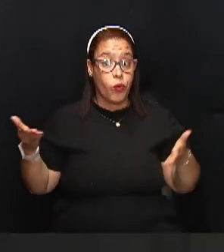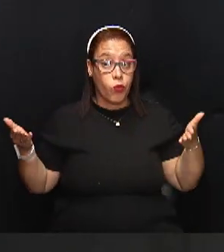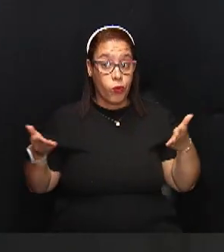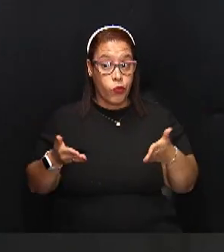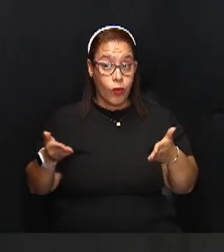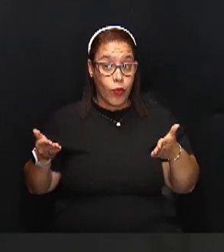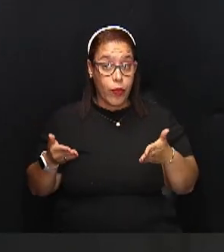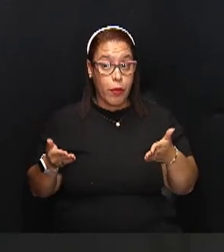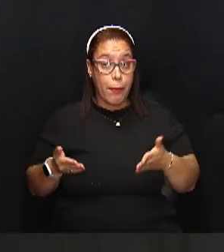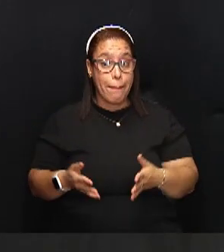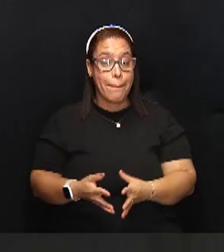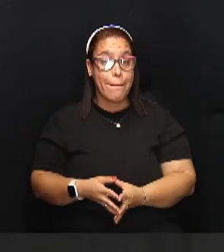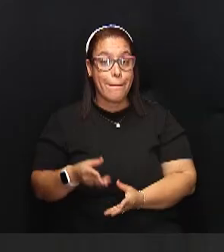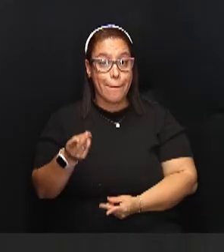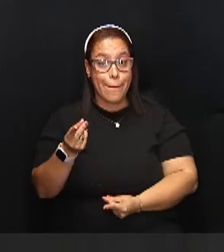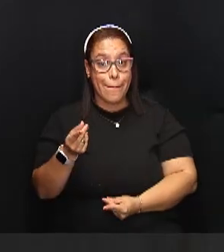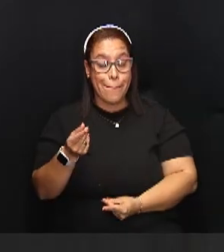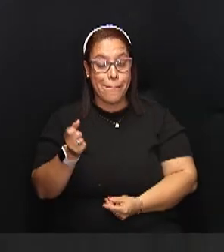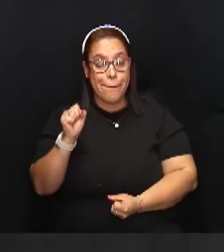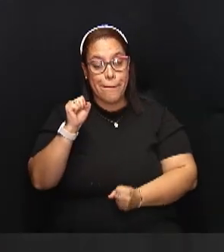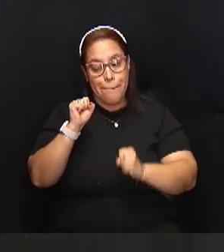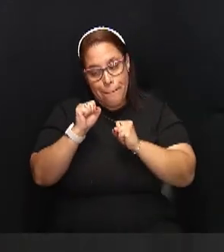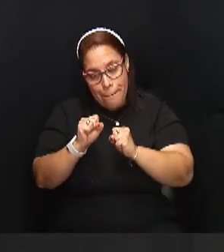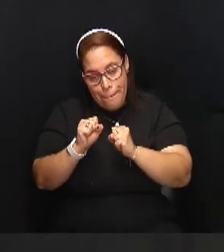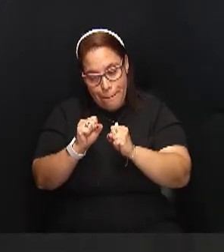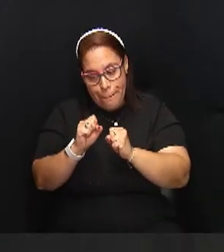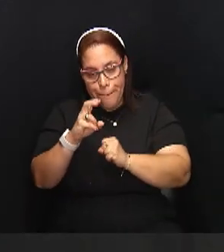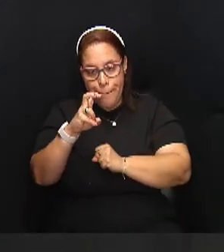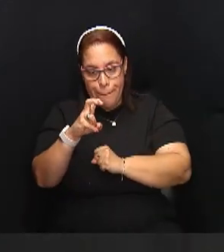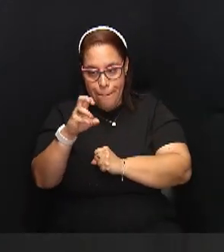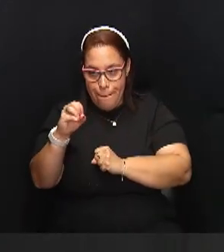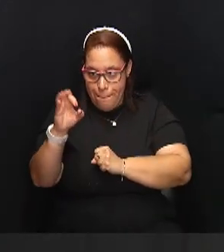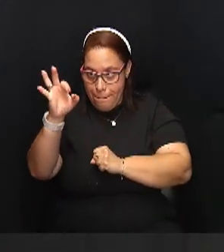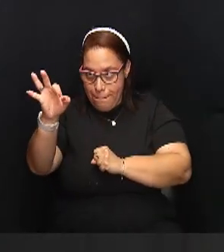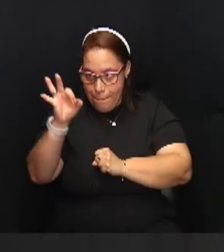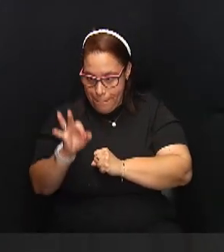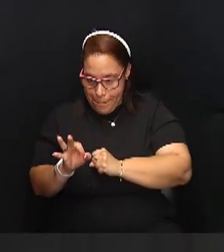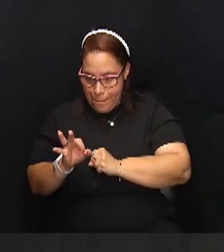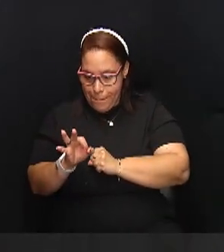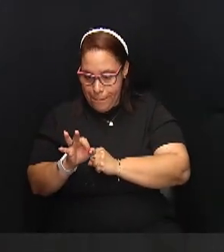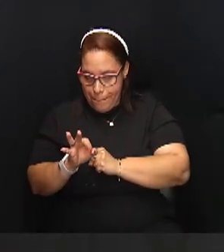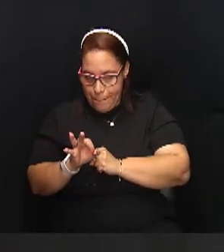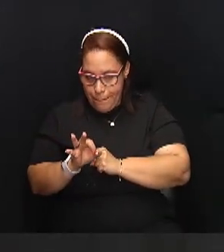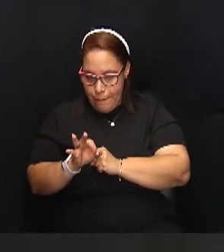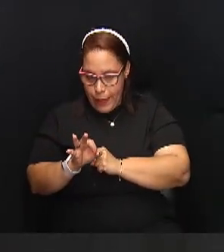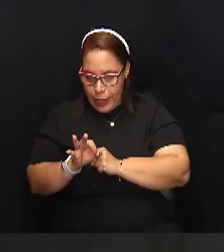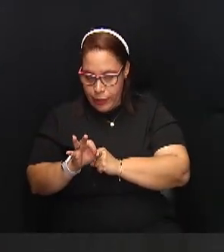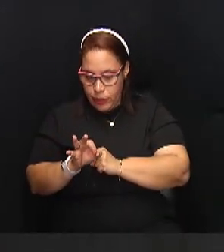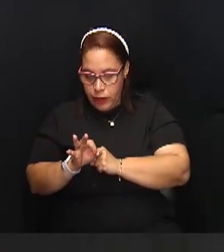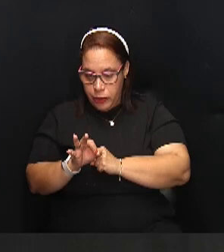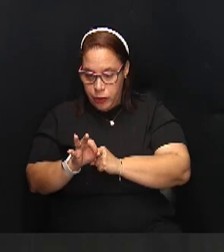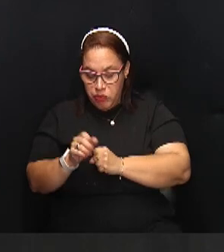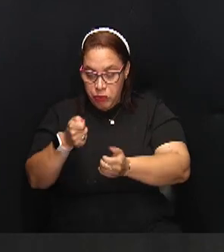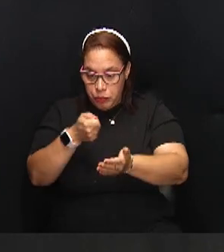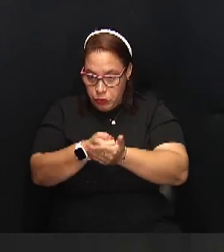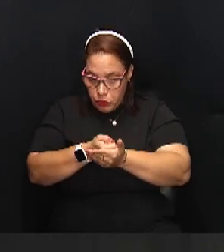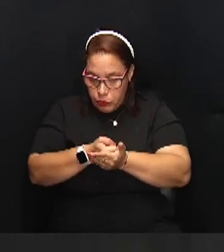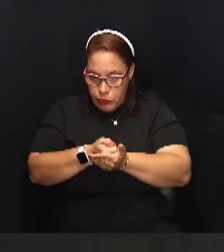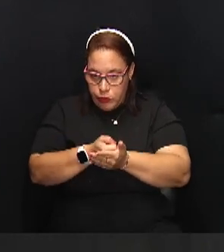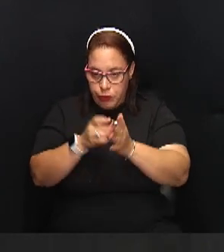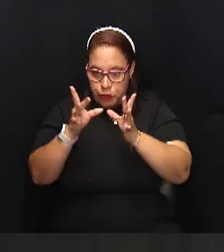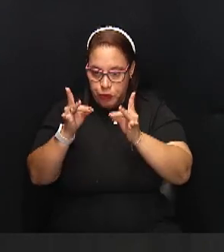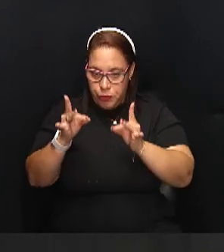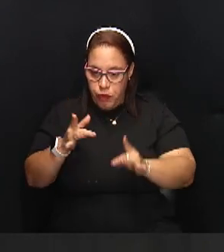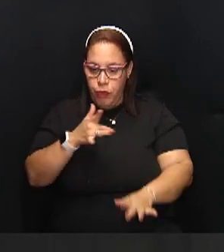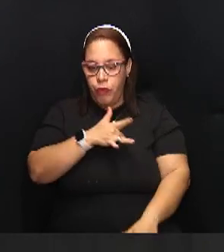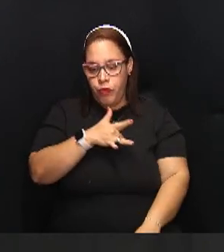ele tem um recurso que ele pode destinar 50% daquilo que lhe é facultado especificamente para a